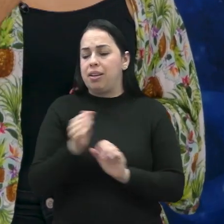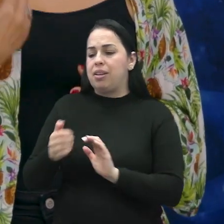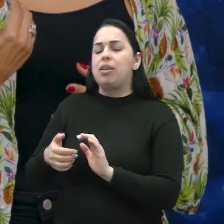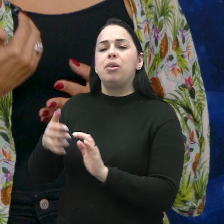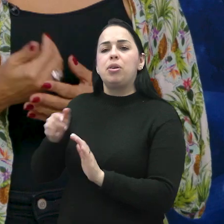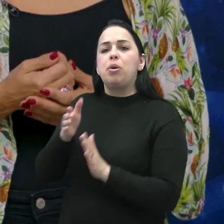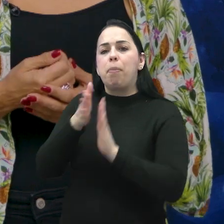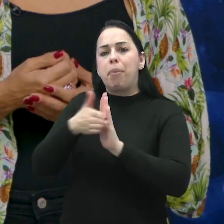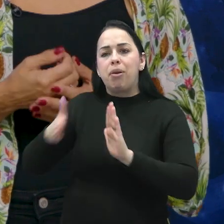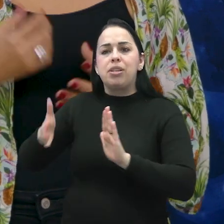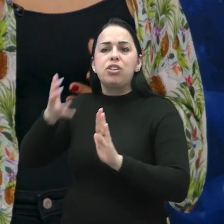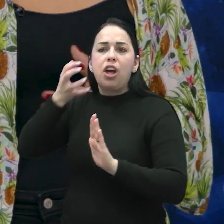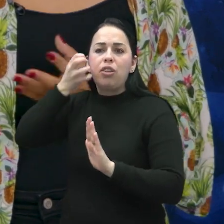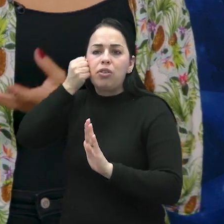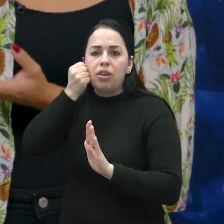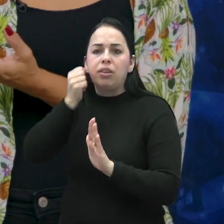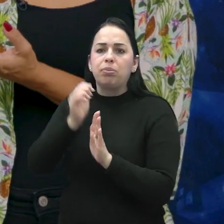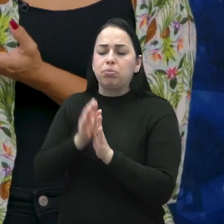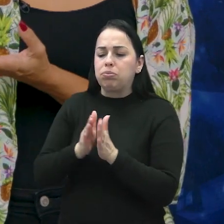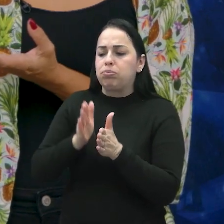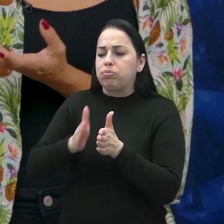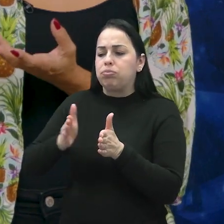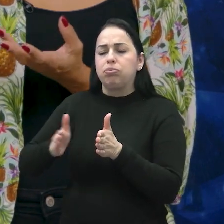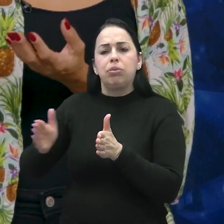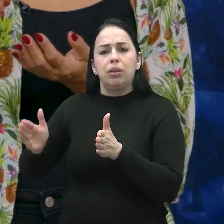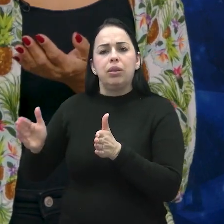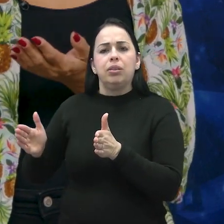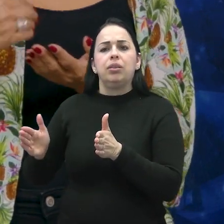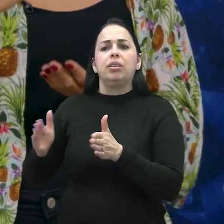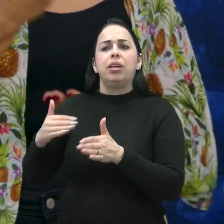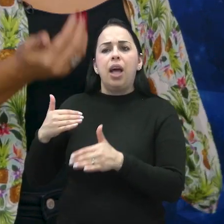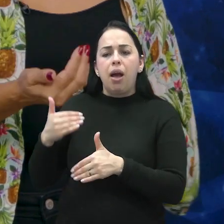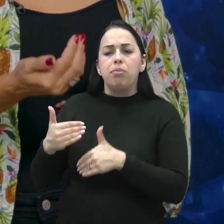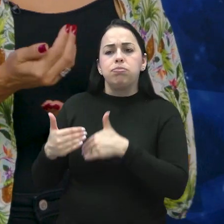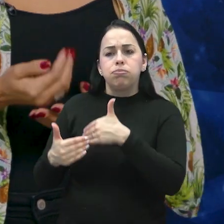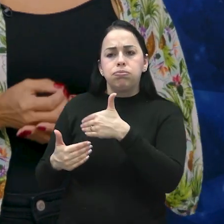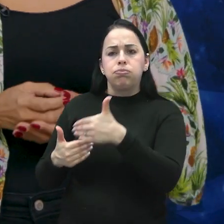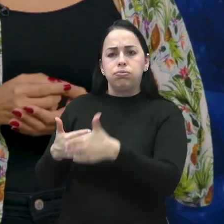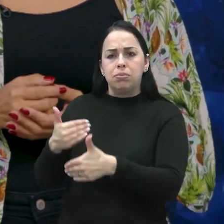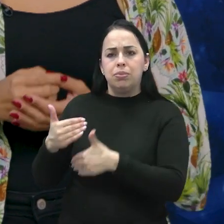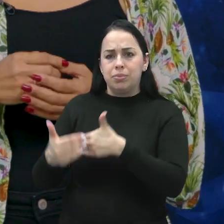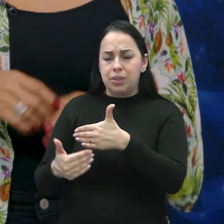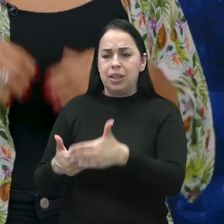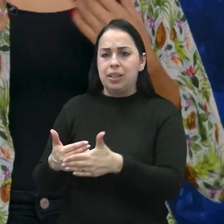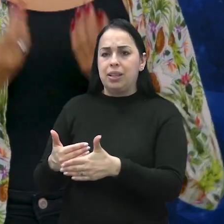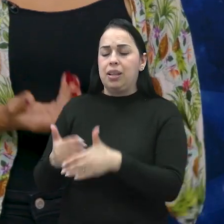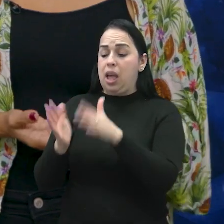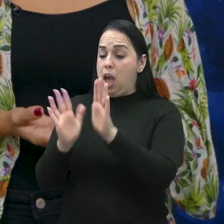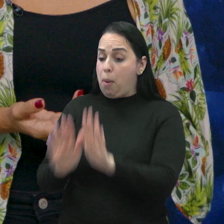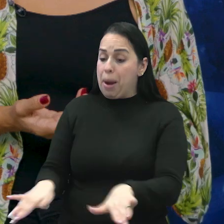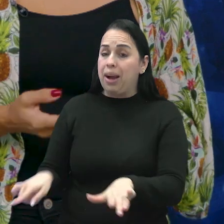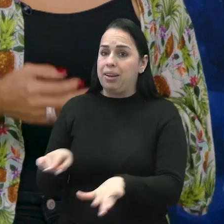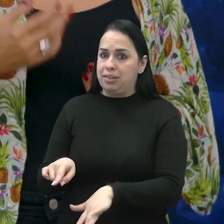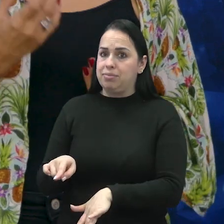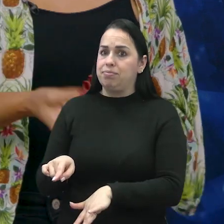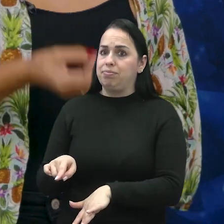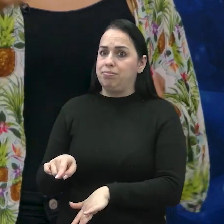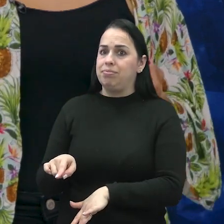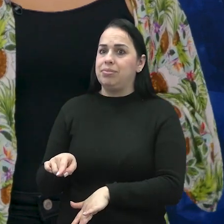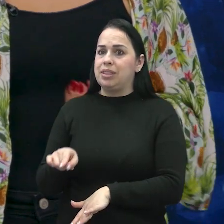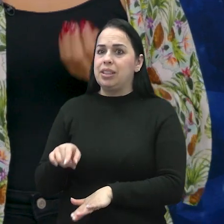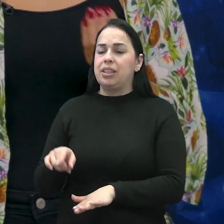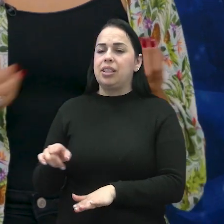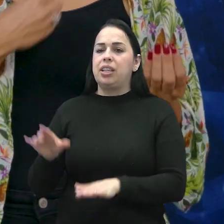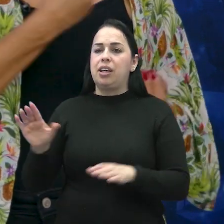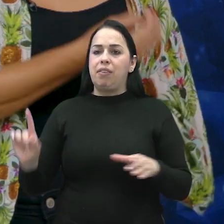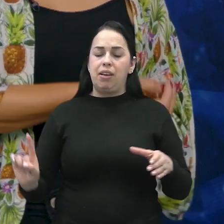ele deve vir acompanhado com um passo a passo. Nós estamos falando de uma criança, estamos falando de